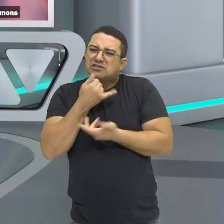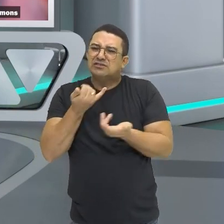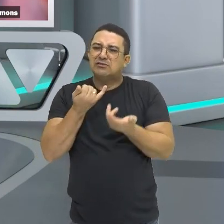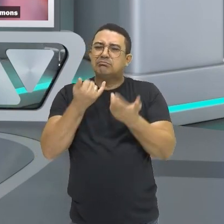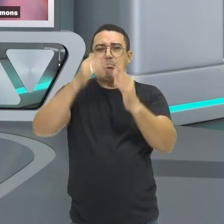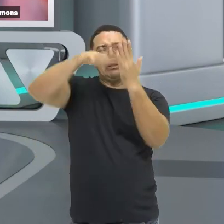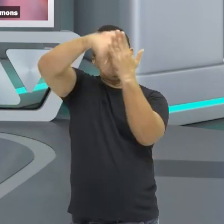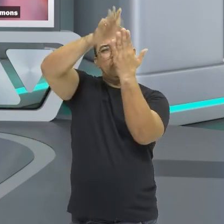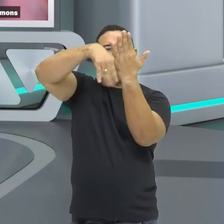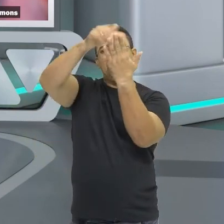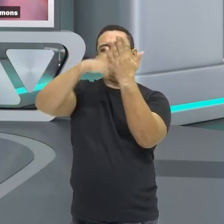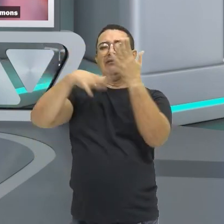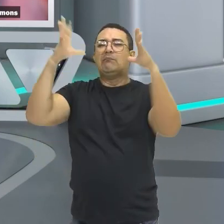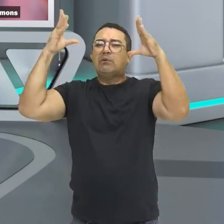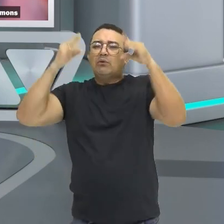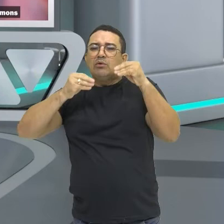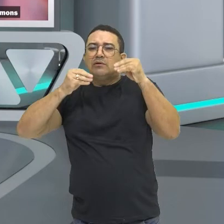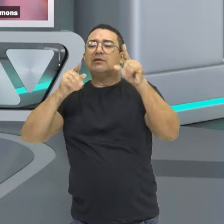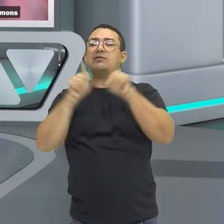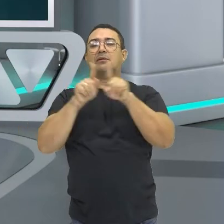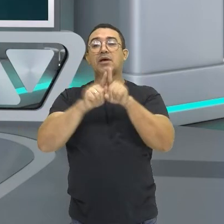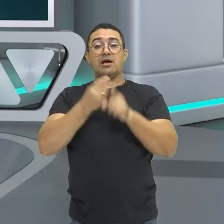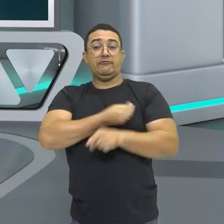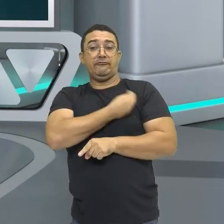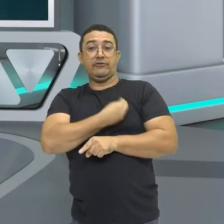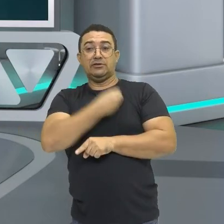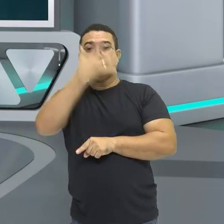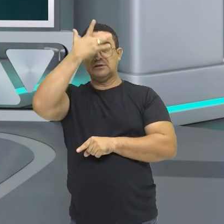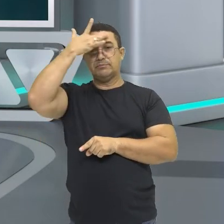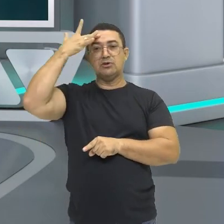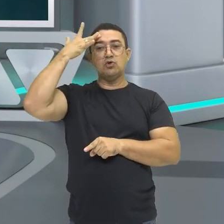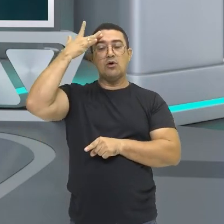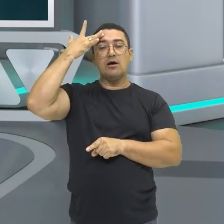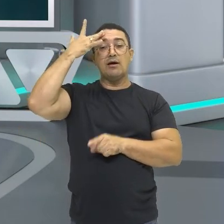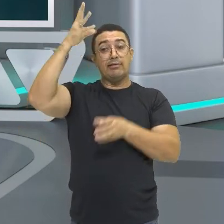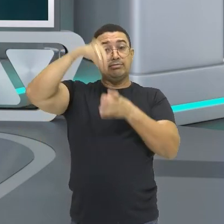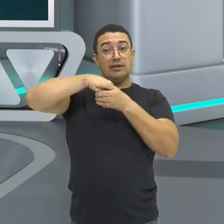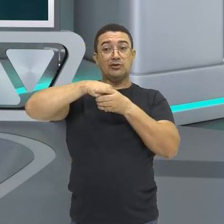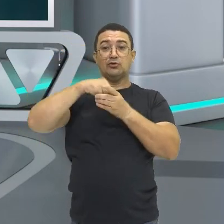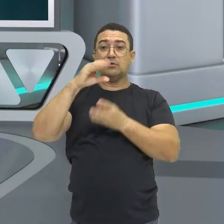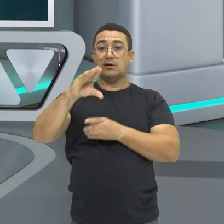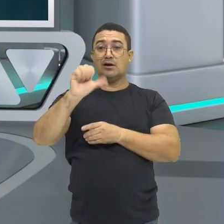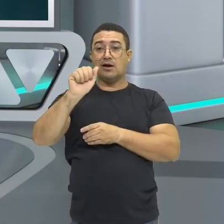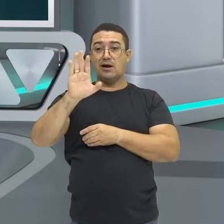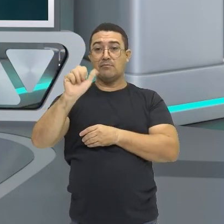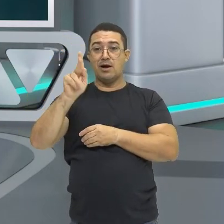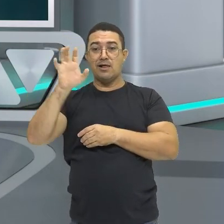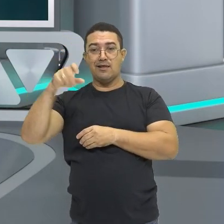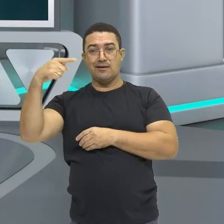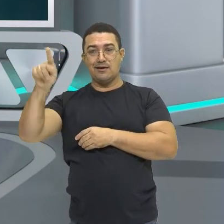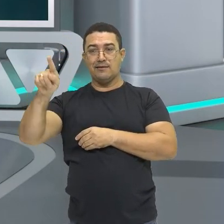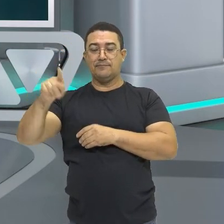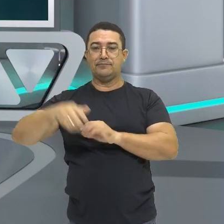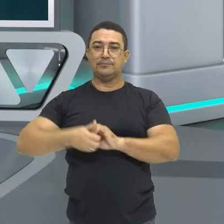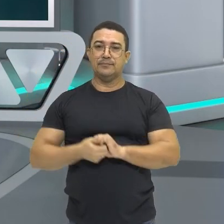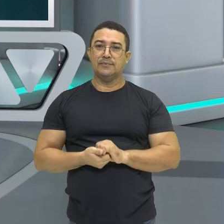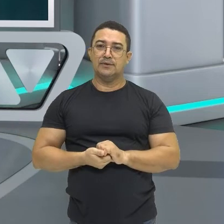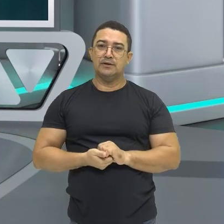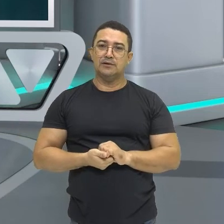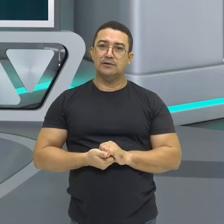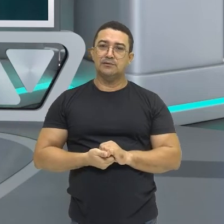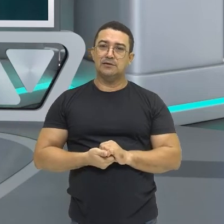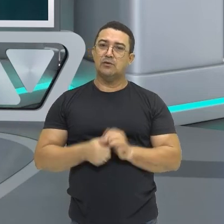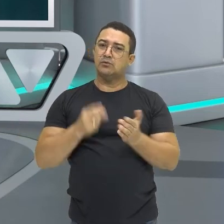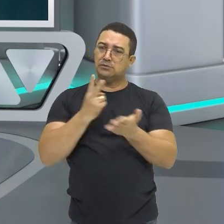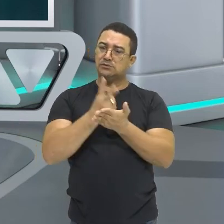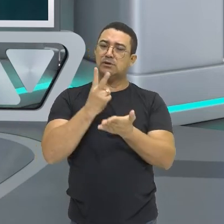quê? Dos cabarés, que Toulouse-Lautrec, ele foi para esse momento. Então, Moulin Rouge era representado muito